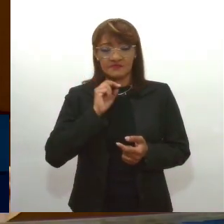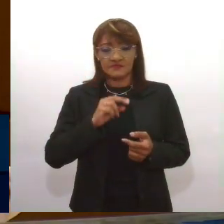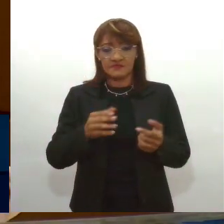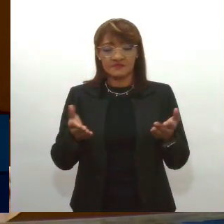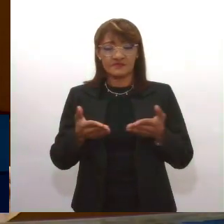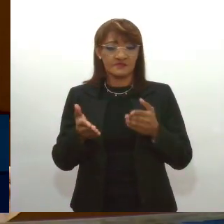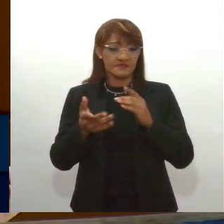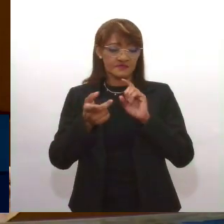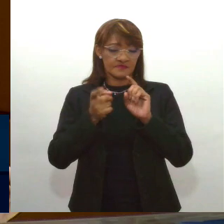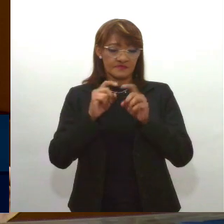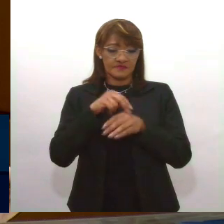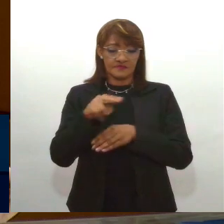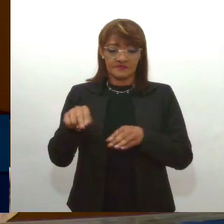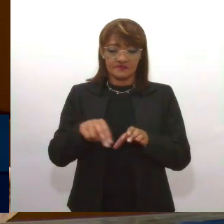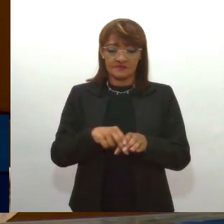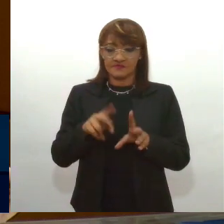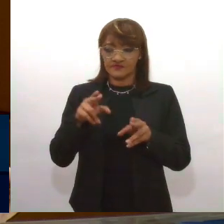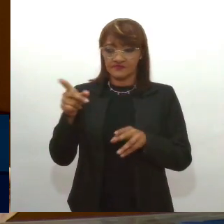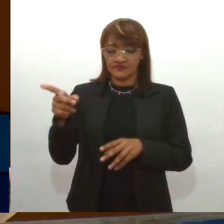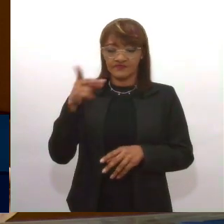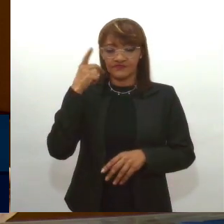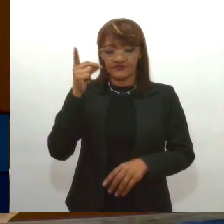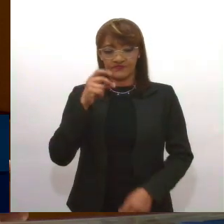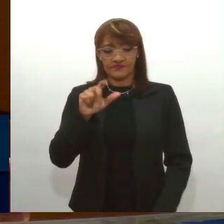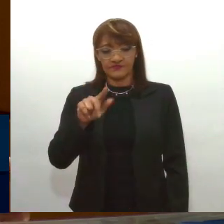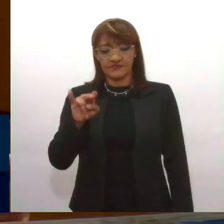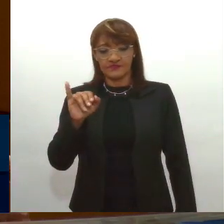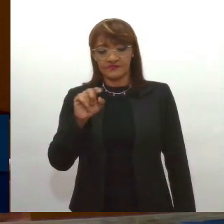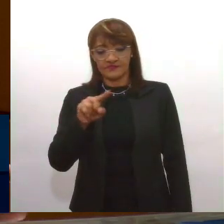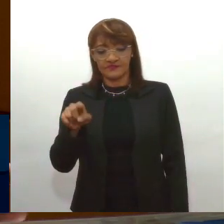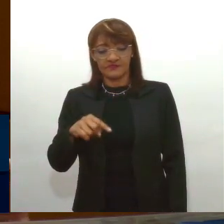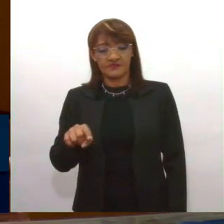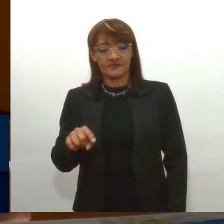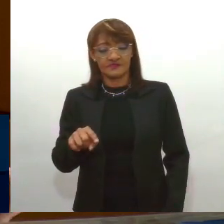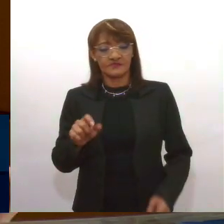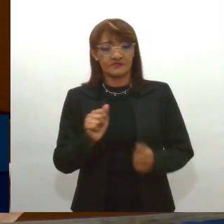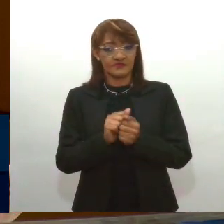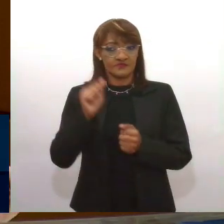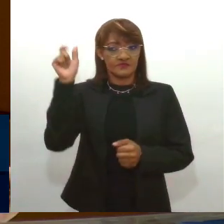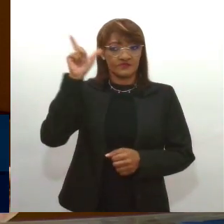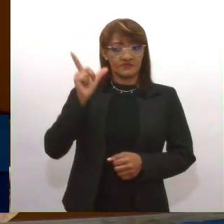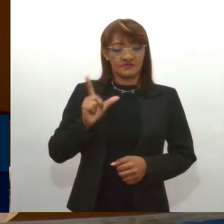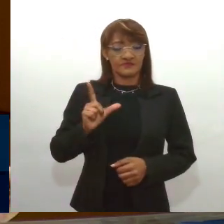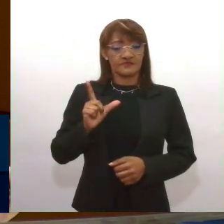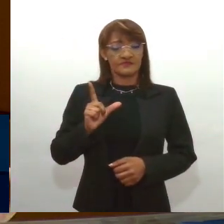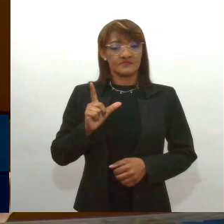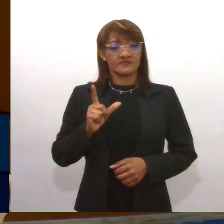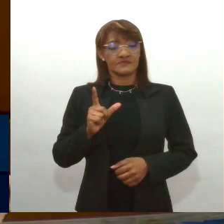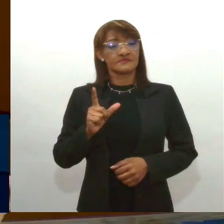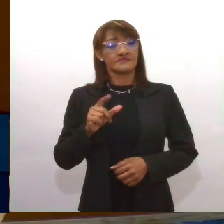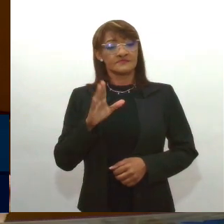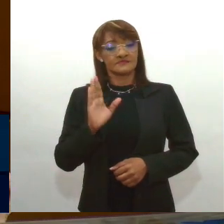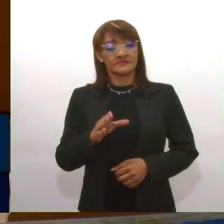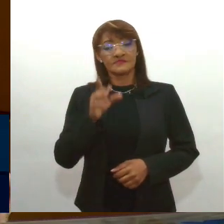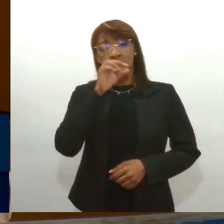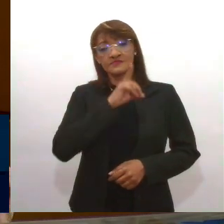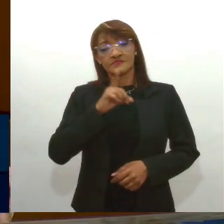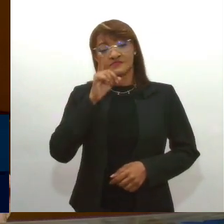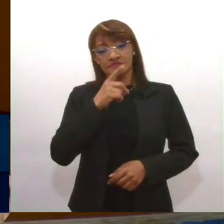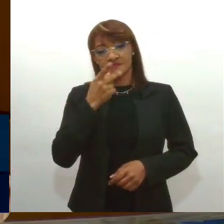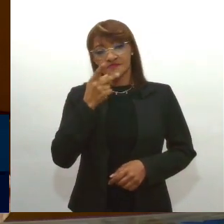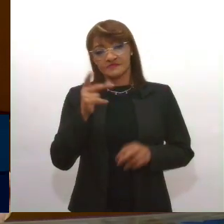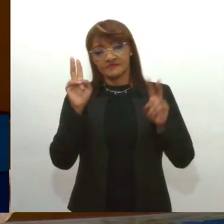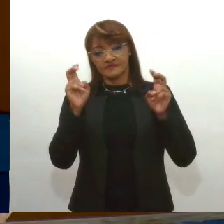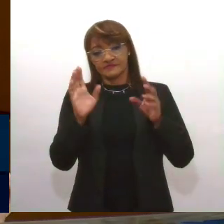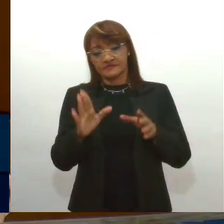Fonseca e a deputada Lidiane falar um pouco do último pleito eleitoral que ocorreu no domingo que